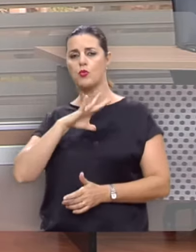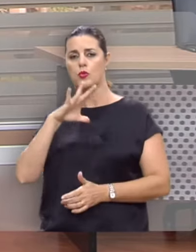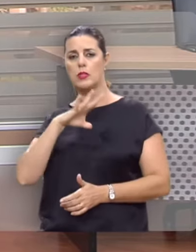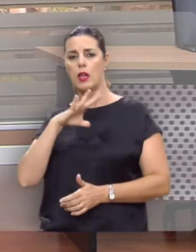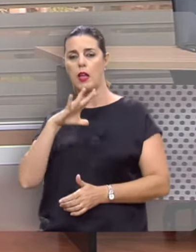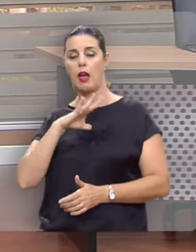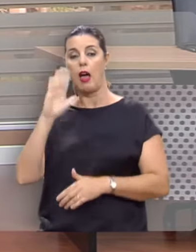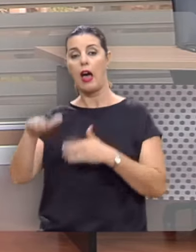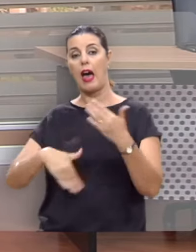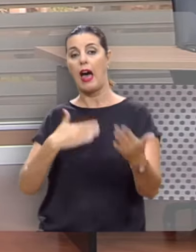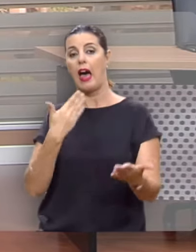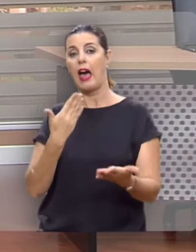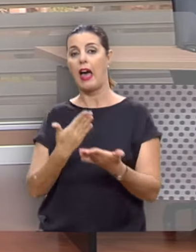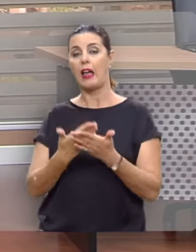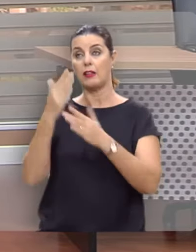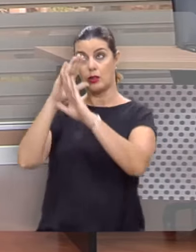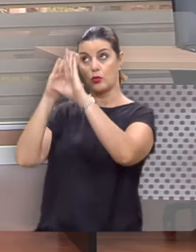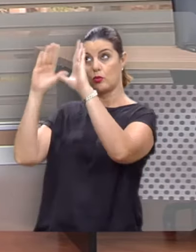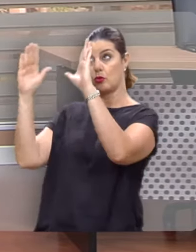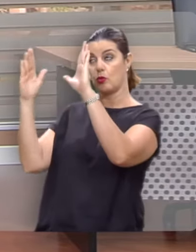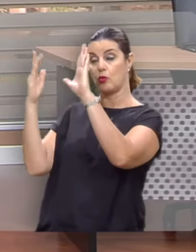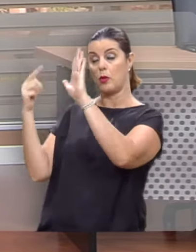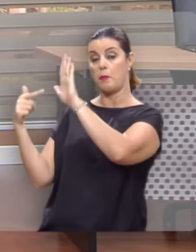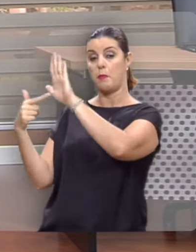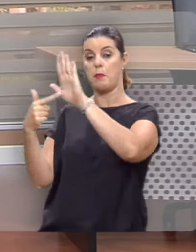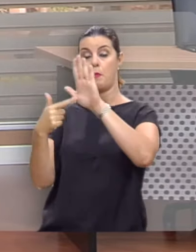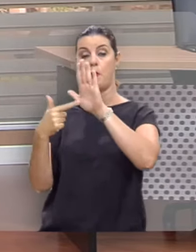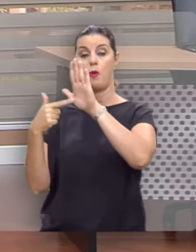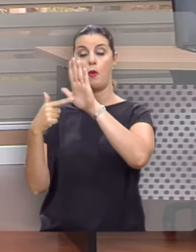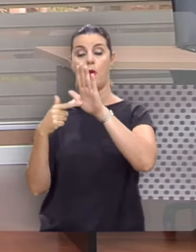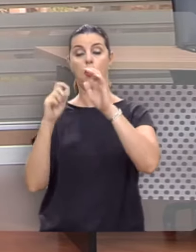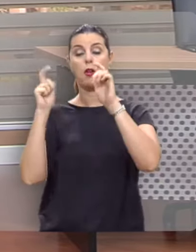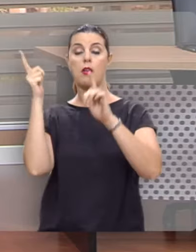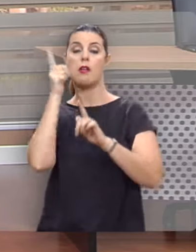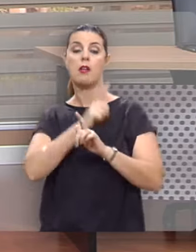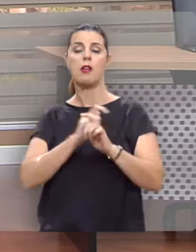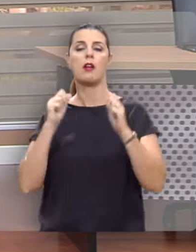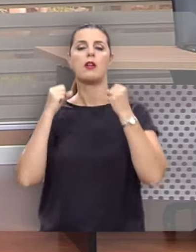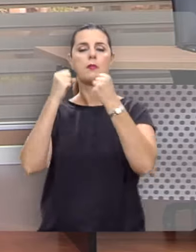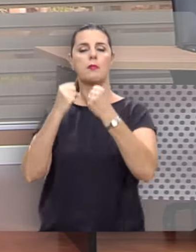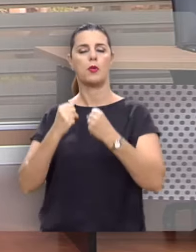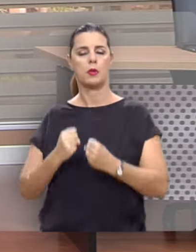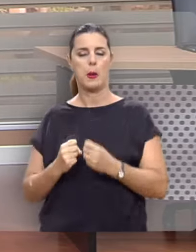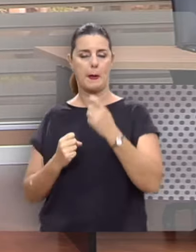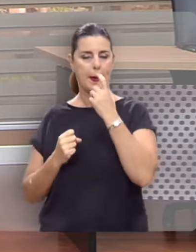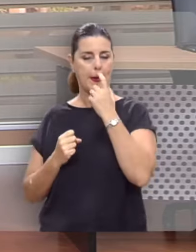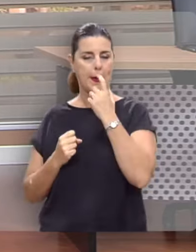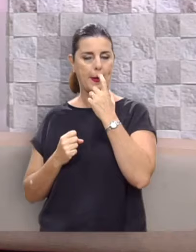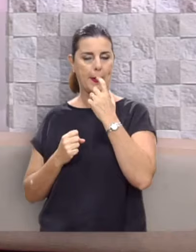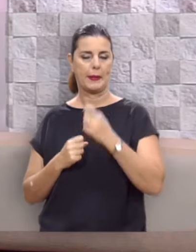cidade até que do alto sejais revestidos de poder.